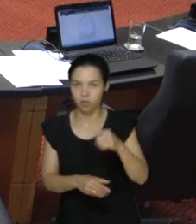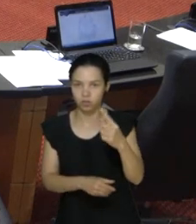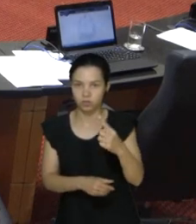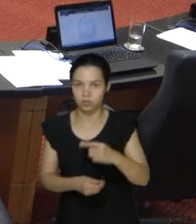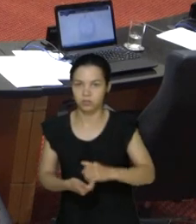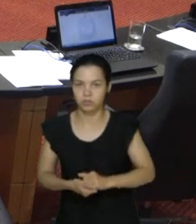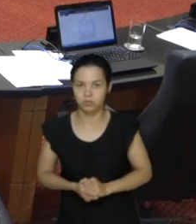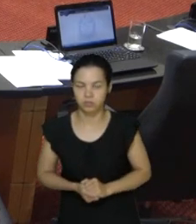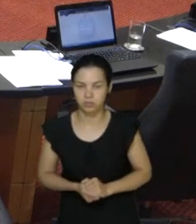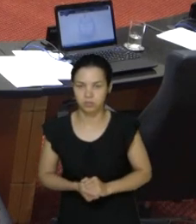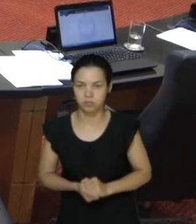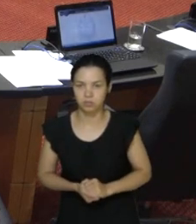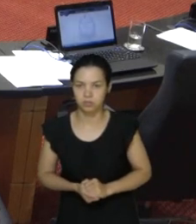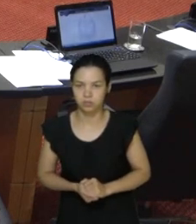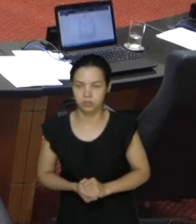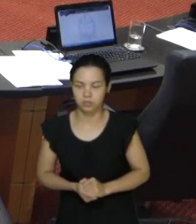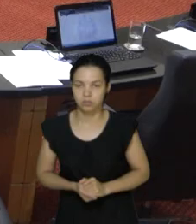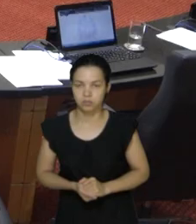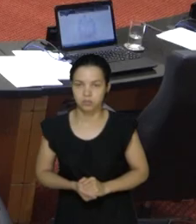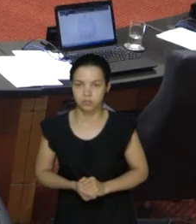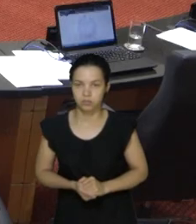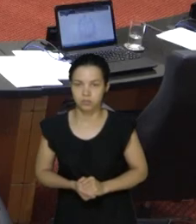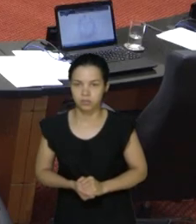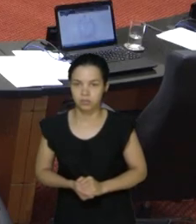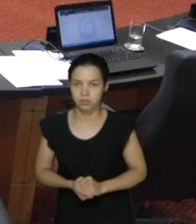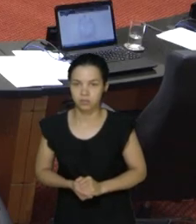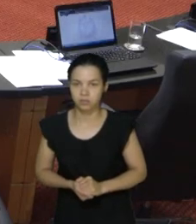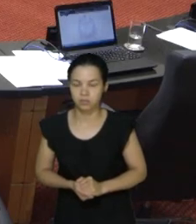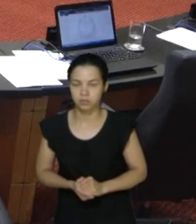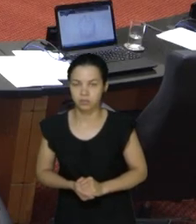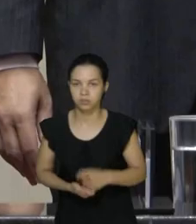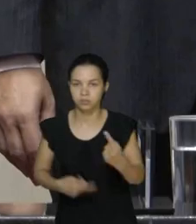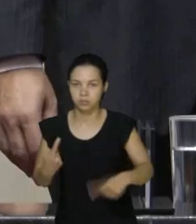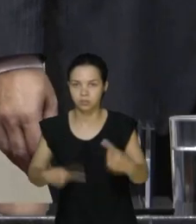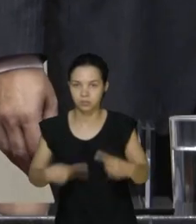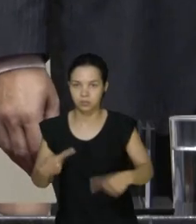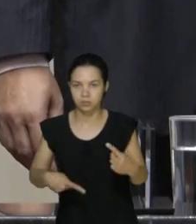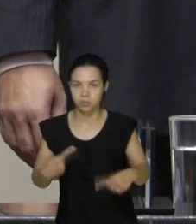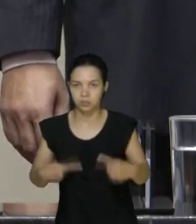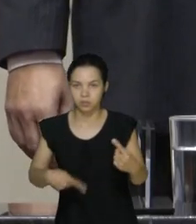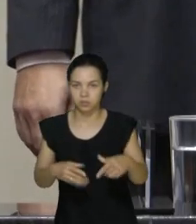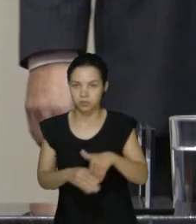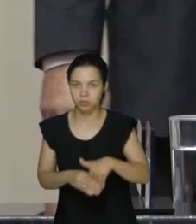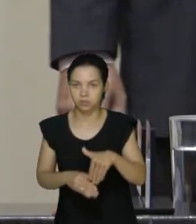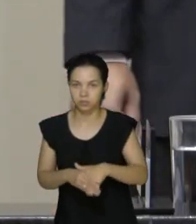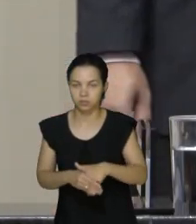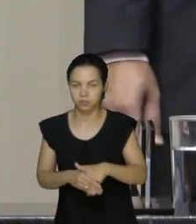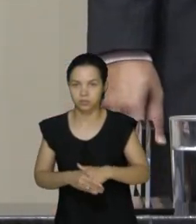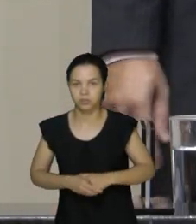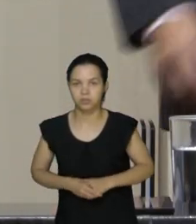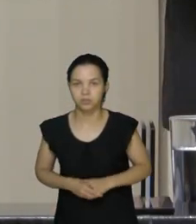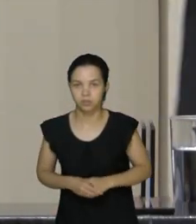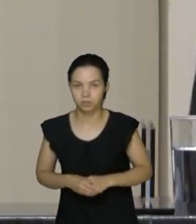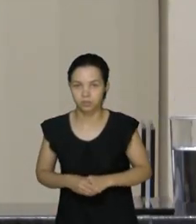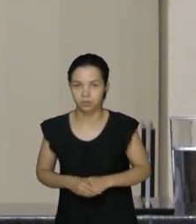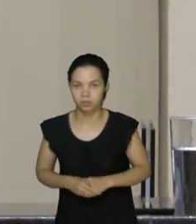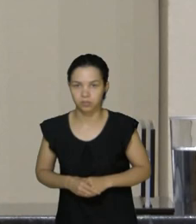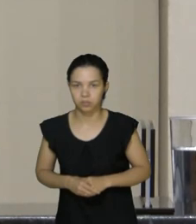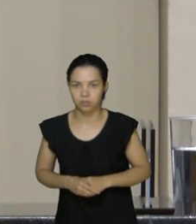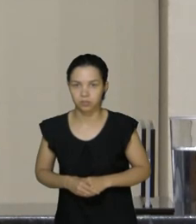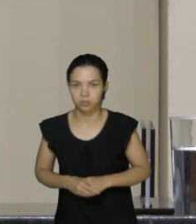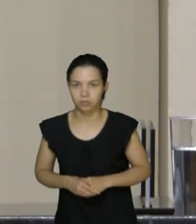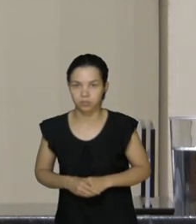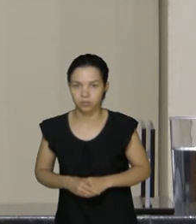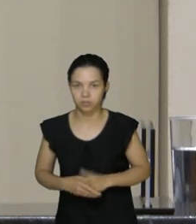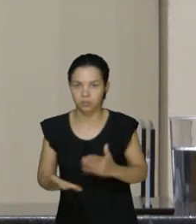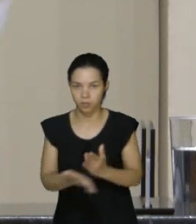sua região de Balneário Pissarras. Está em discussão, não havendo em votação. Deputados que concordam, permanecem como estão.